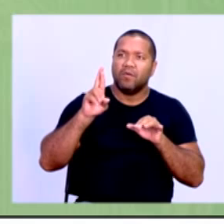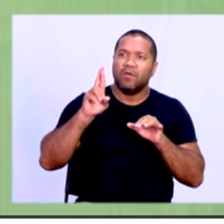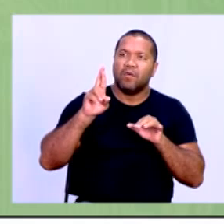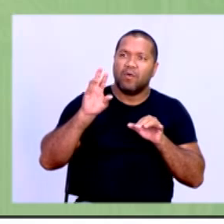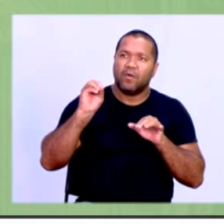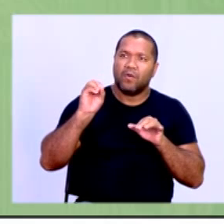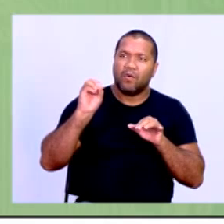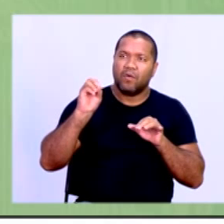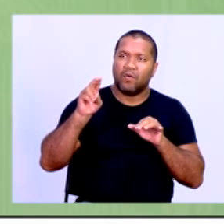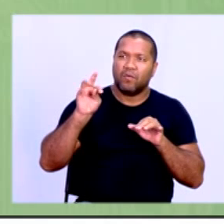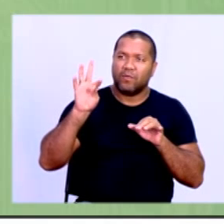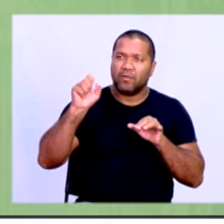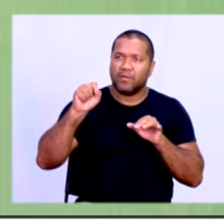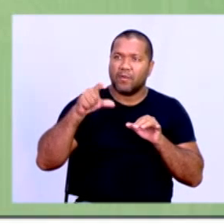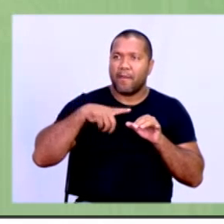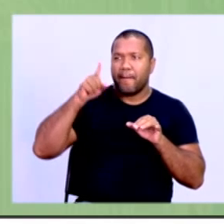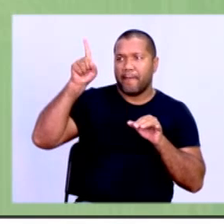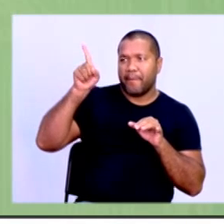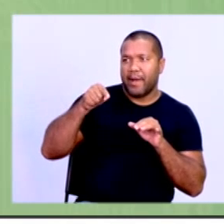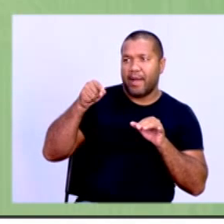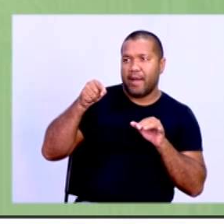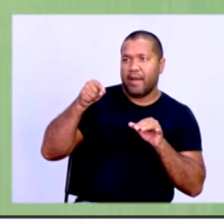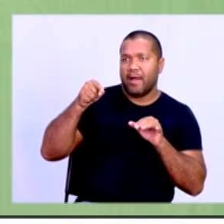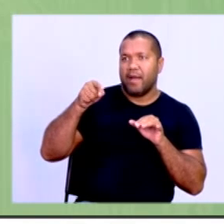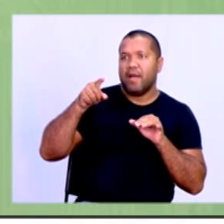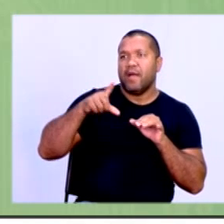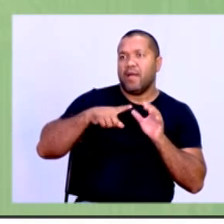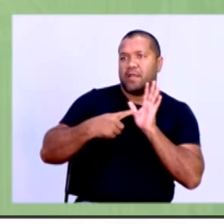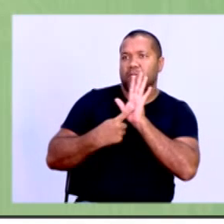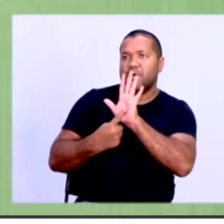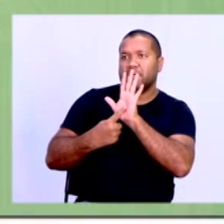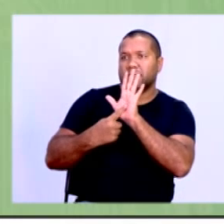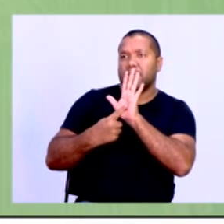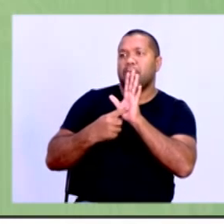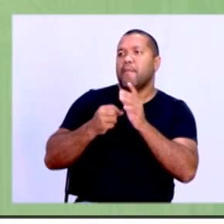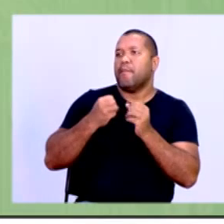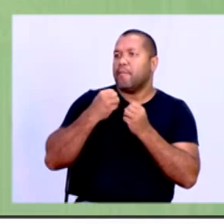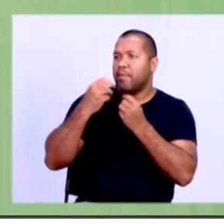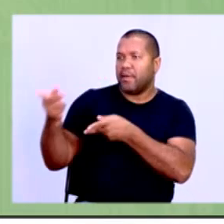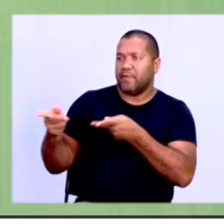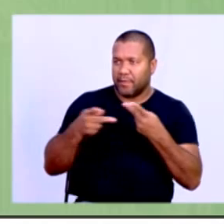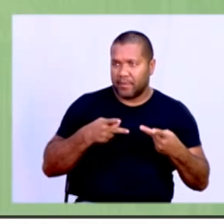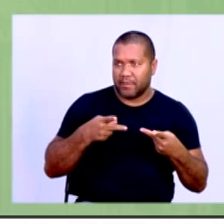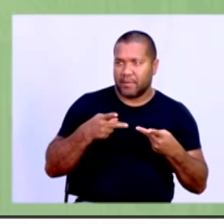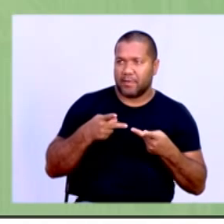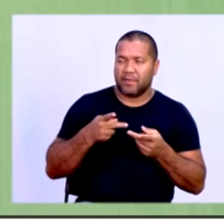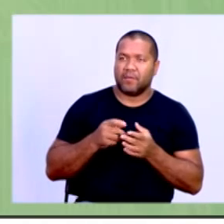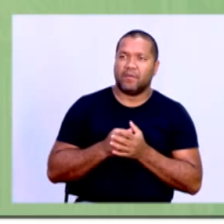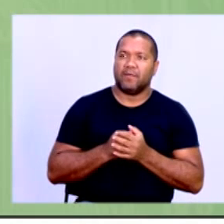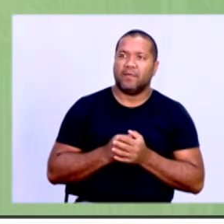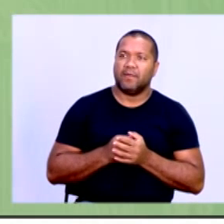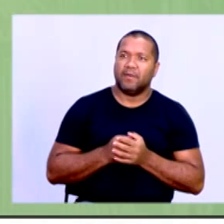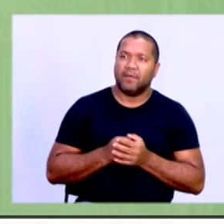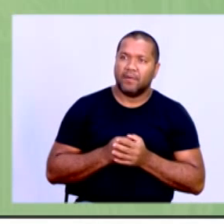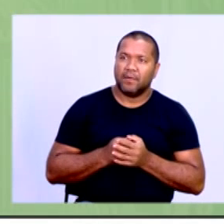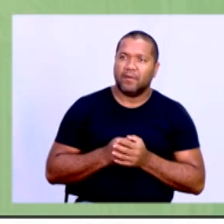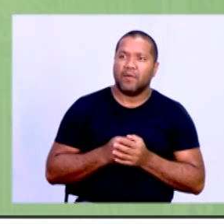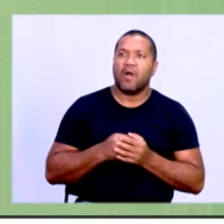digitei. Quando eu digito barra, ele mostra o welcome, né? O bem-vindo, né? Mas quando eu digito barra